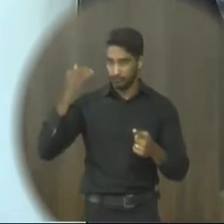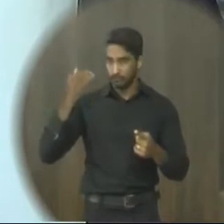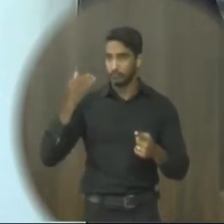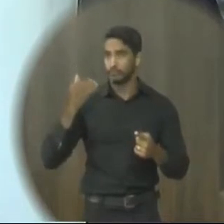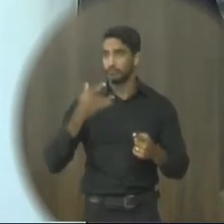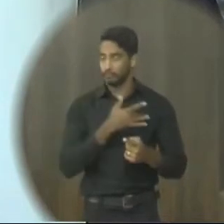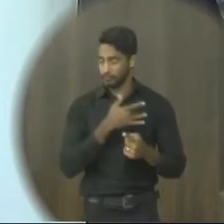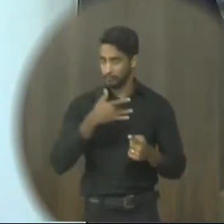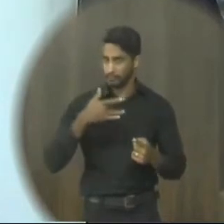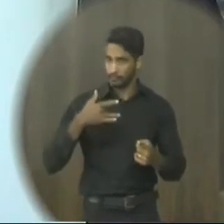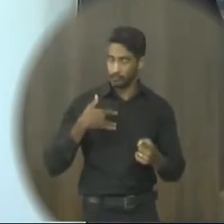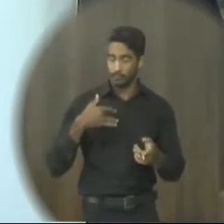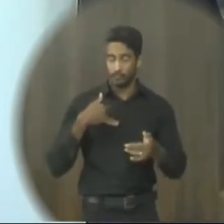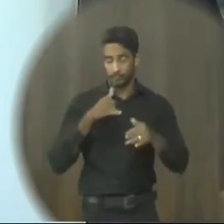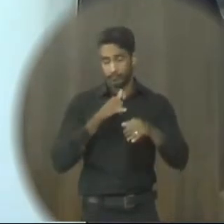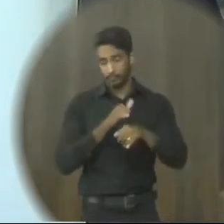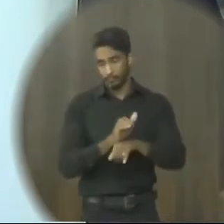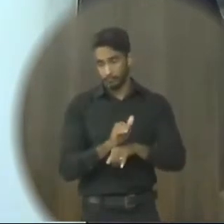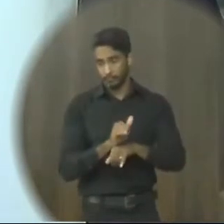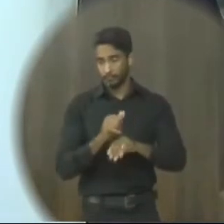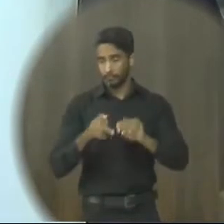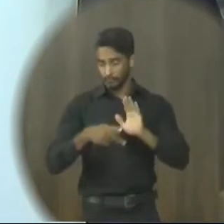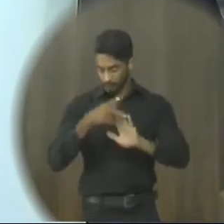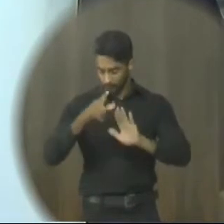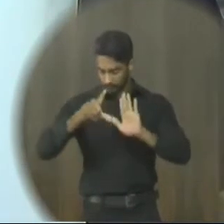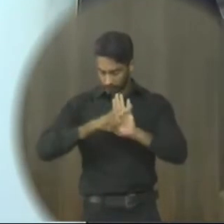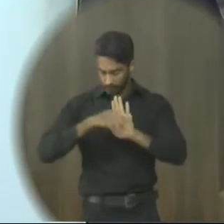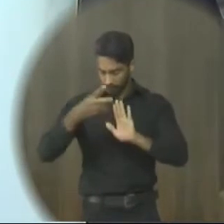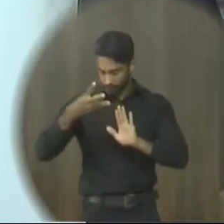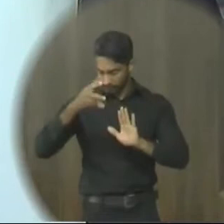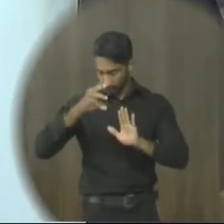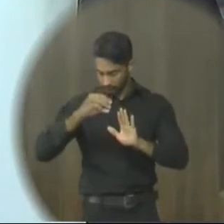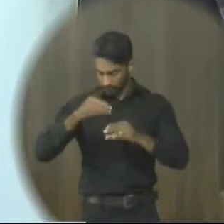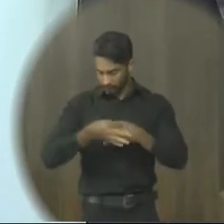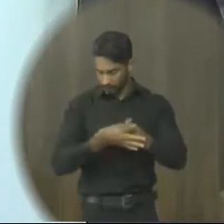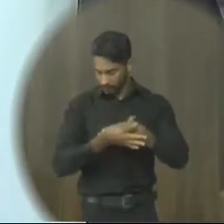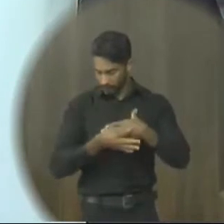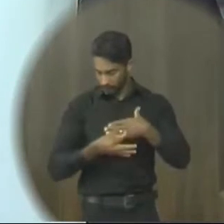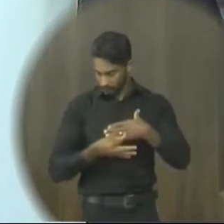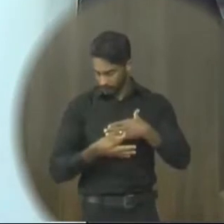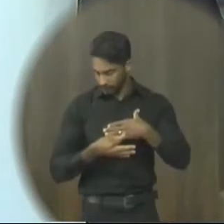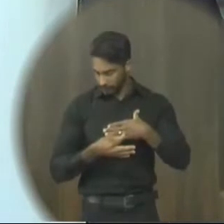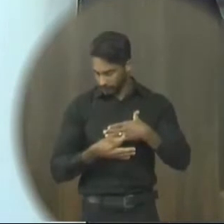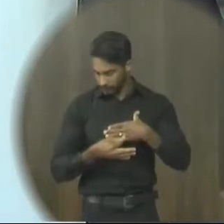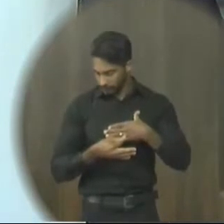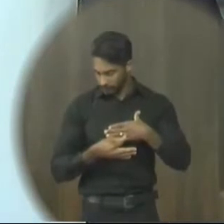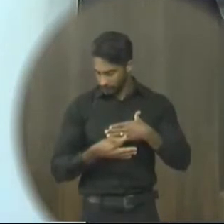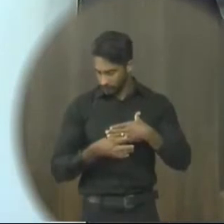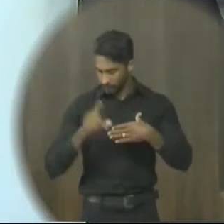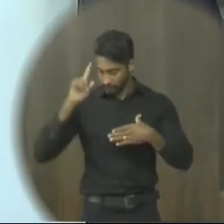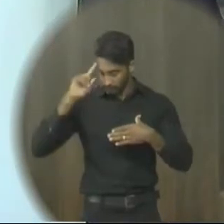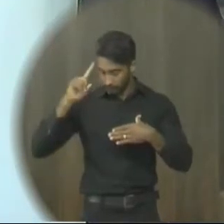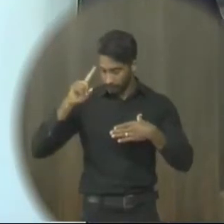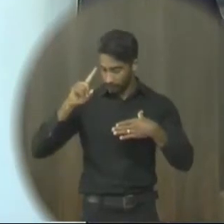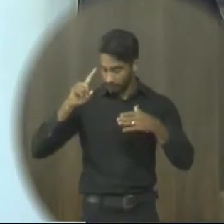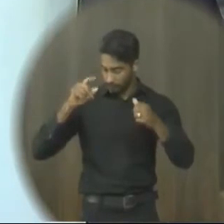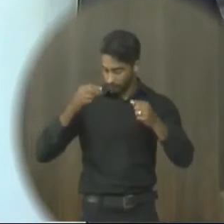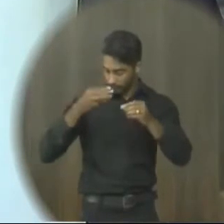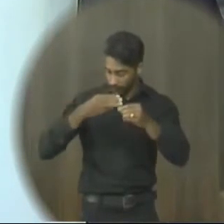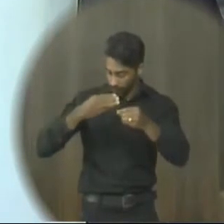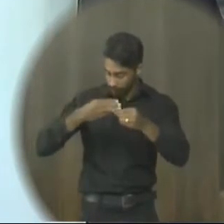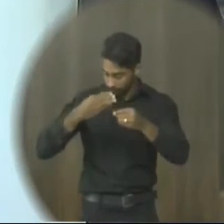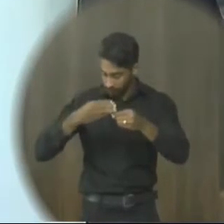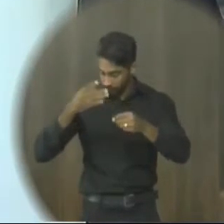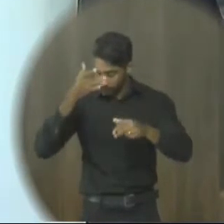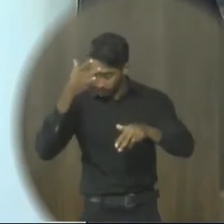de saúde, foi minha ausência. O projeto de lei 030, da minha autoria aí, fica Dia Municipal de Homenagem às Vítimas